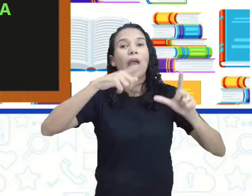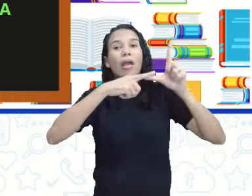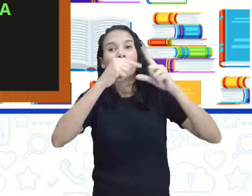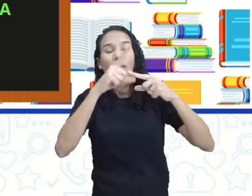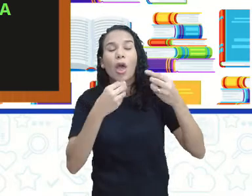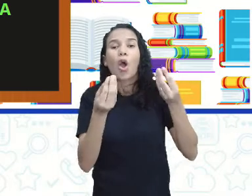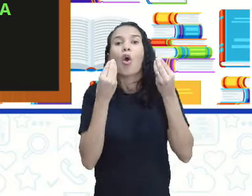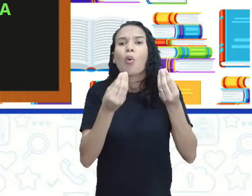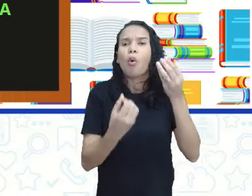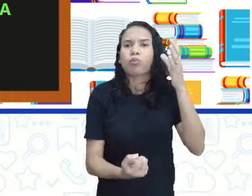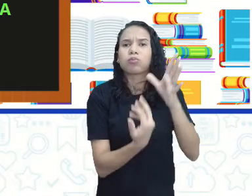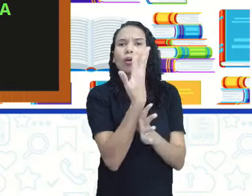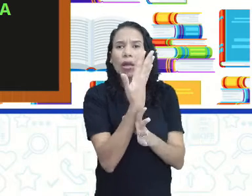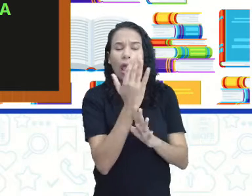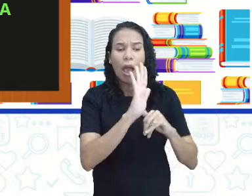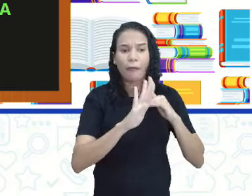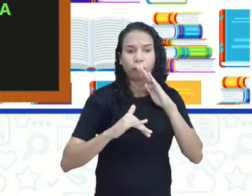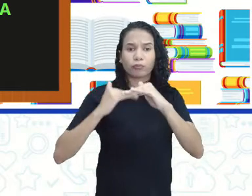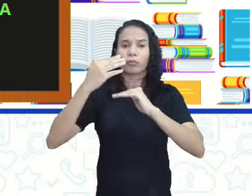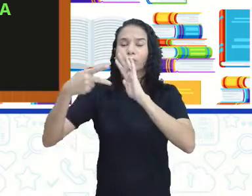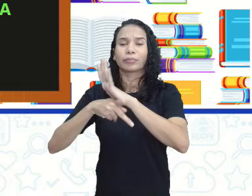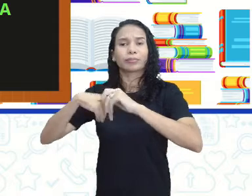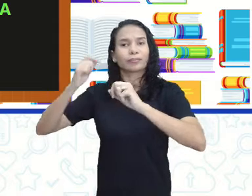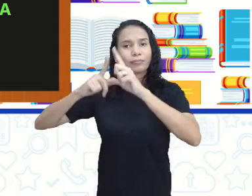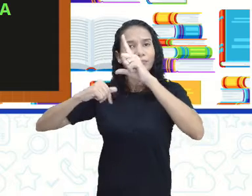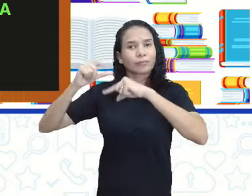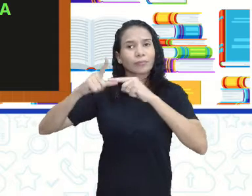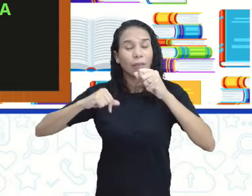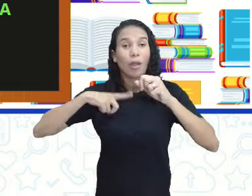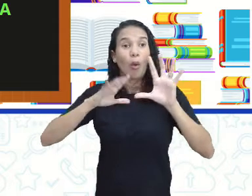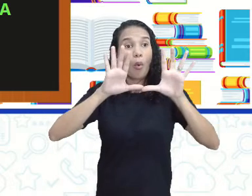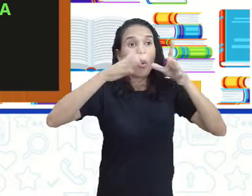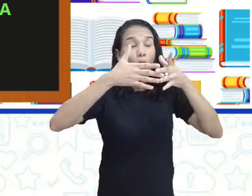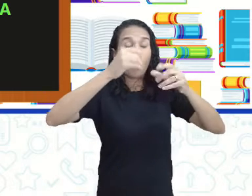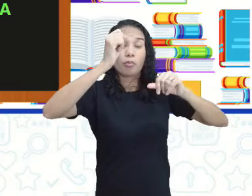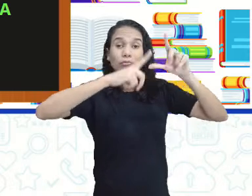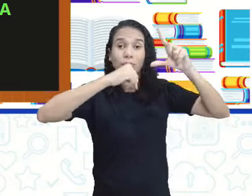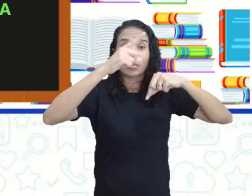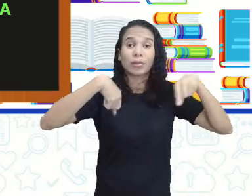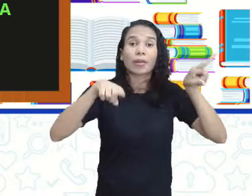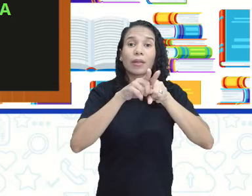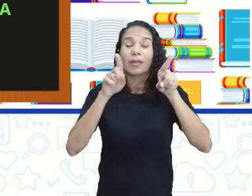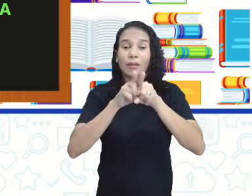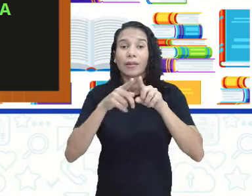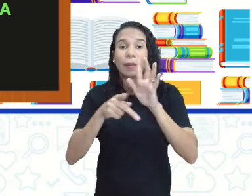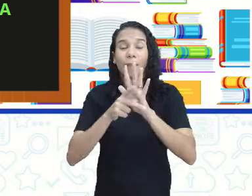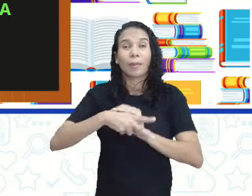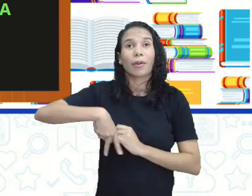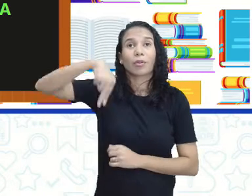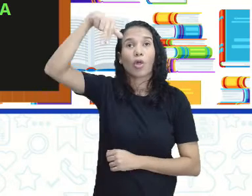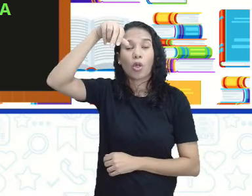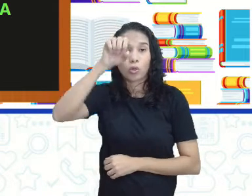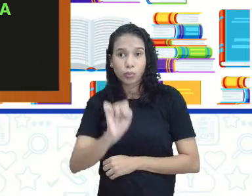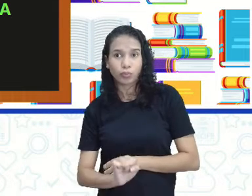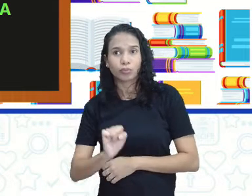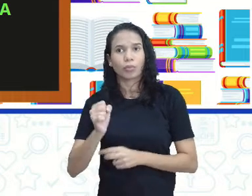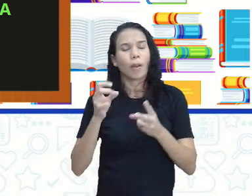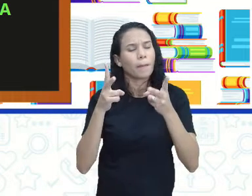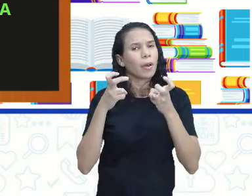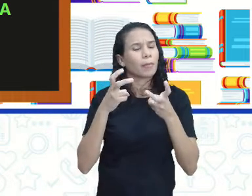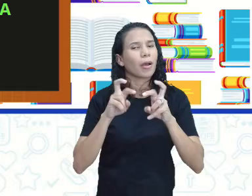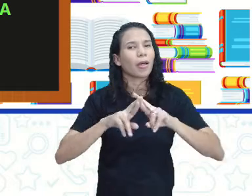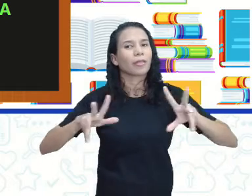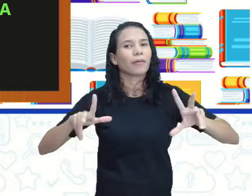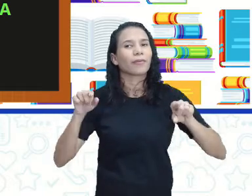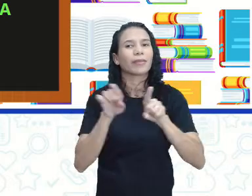estrelas, como se originam, evolução dessas estrelas, constelações e os hemisférios da Terra. A gente viu a diferença entre um